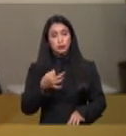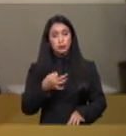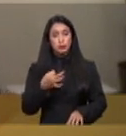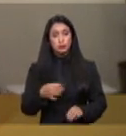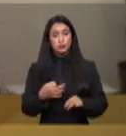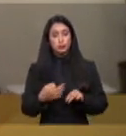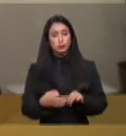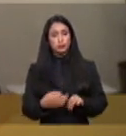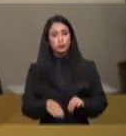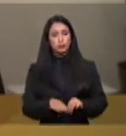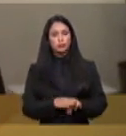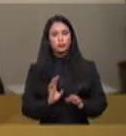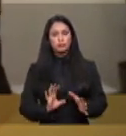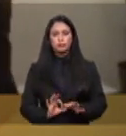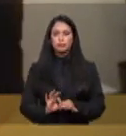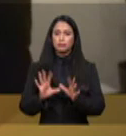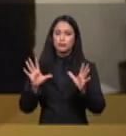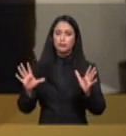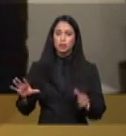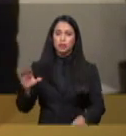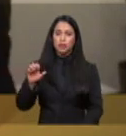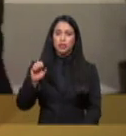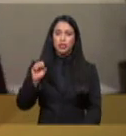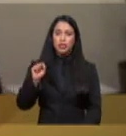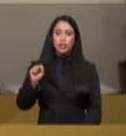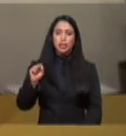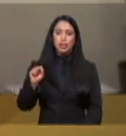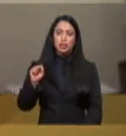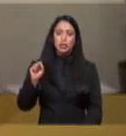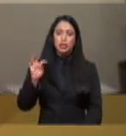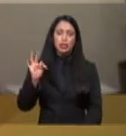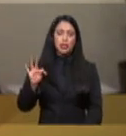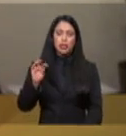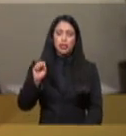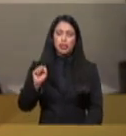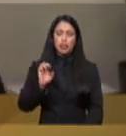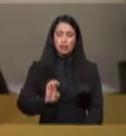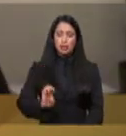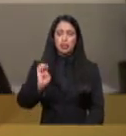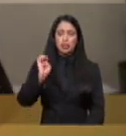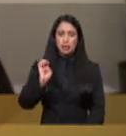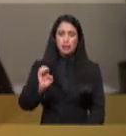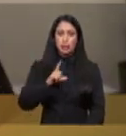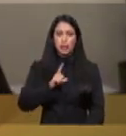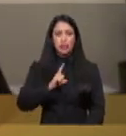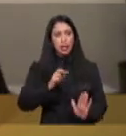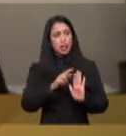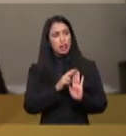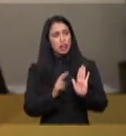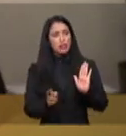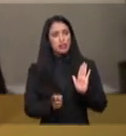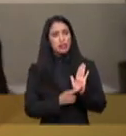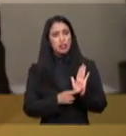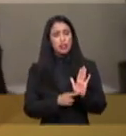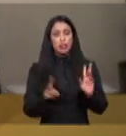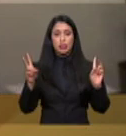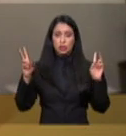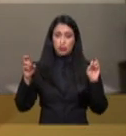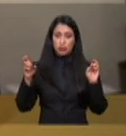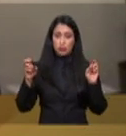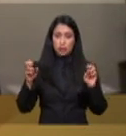de sua excelência de permitir que o Superior Tribunal Eleitoral regulamente a questão enquanto